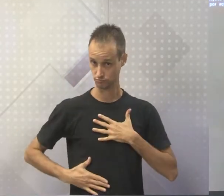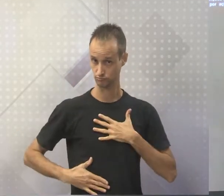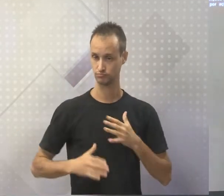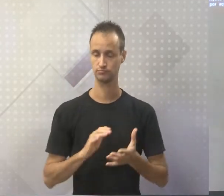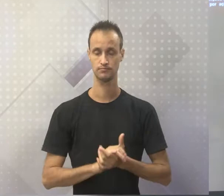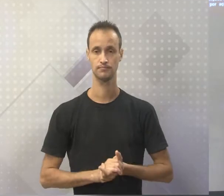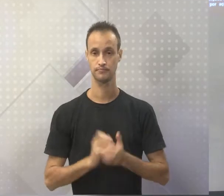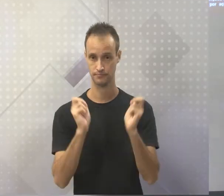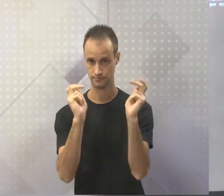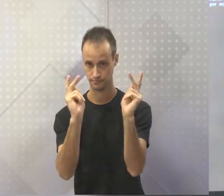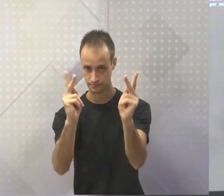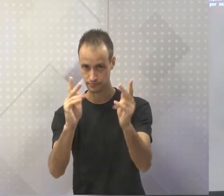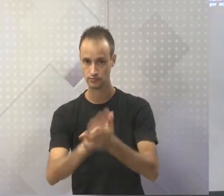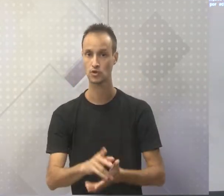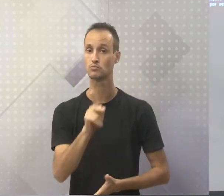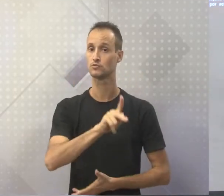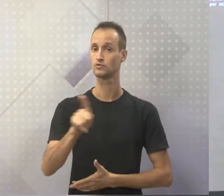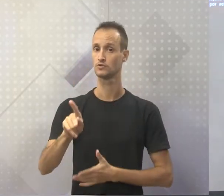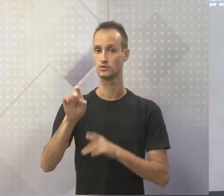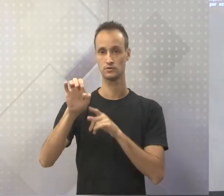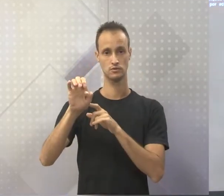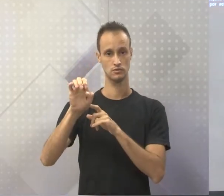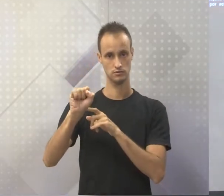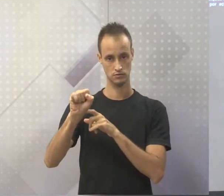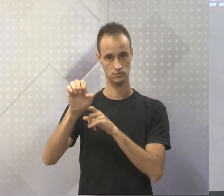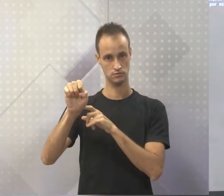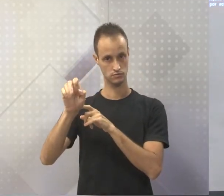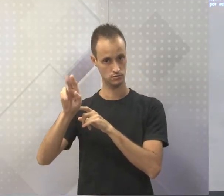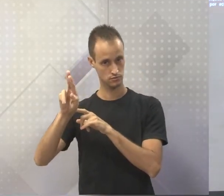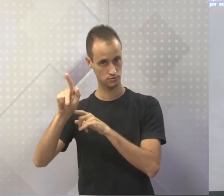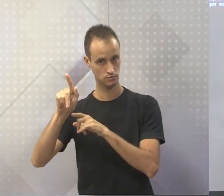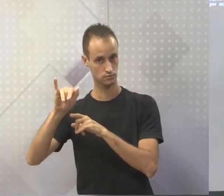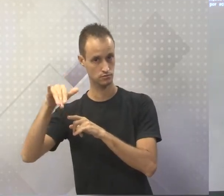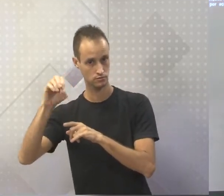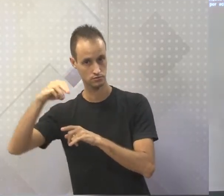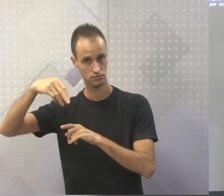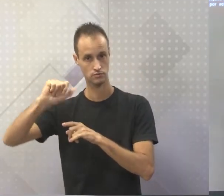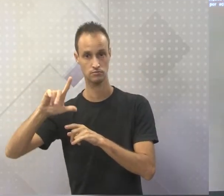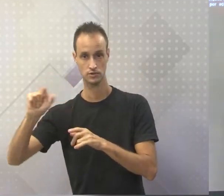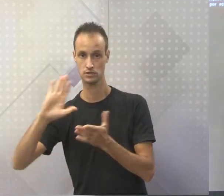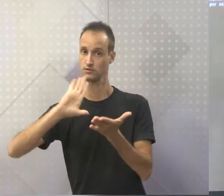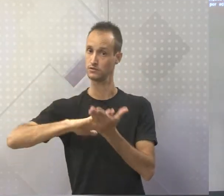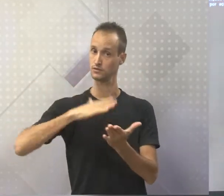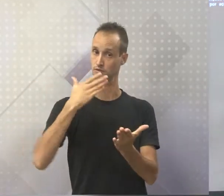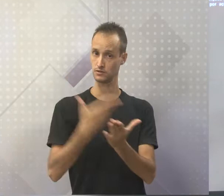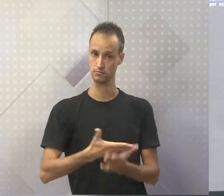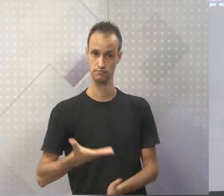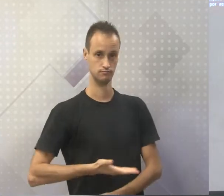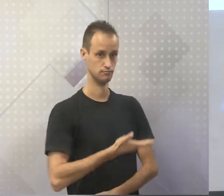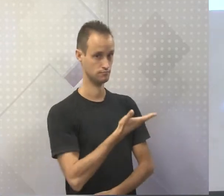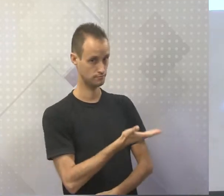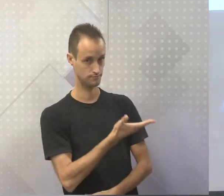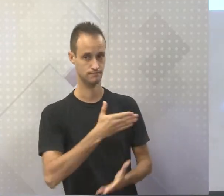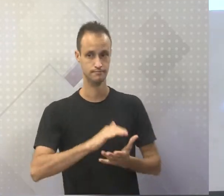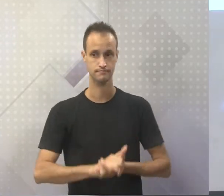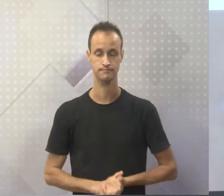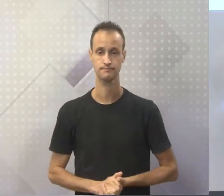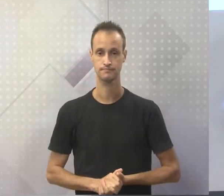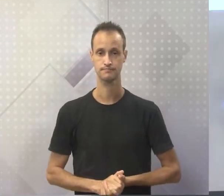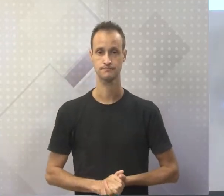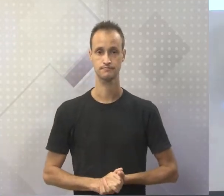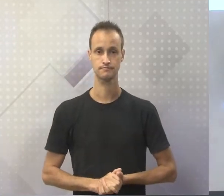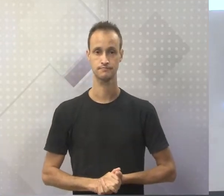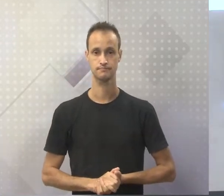14, ok? Professor Sérgio Mala e o Quevedão aí nas libras. Perfeito! Vamos lá,